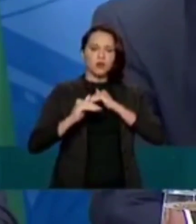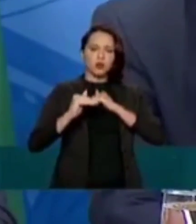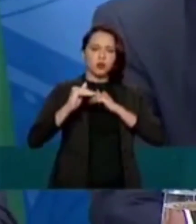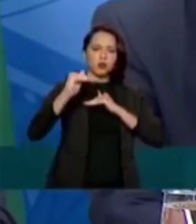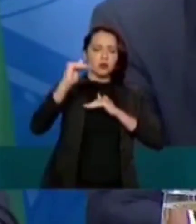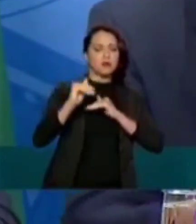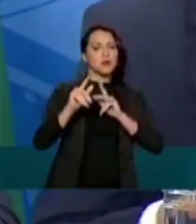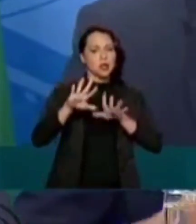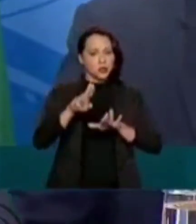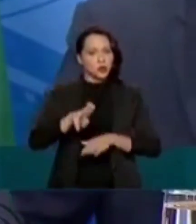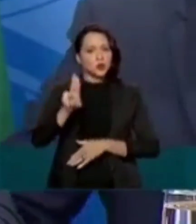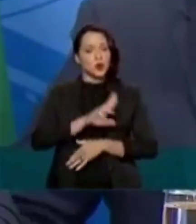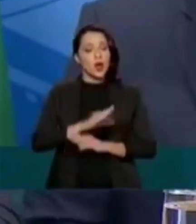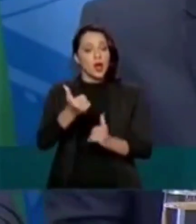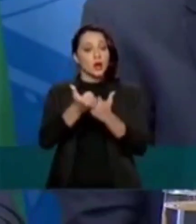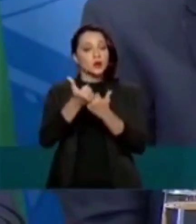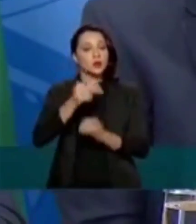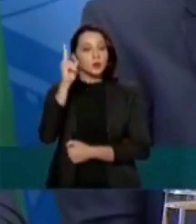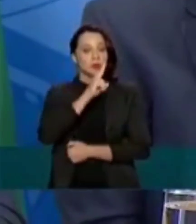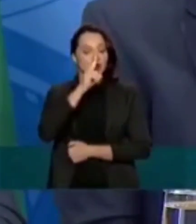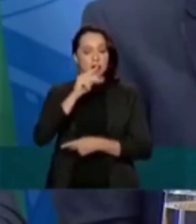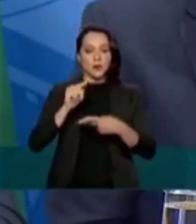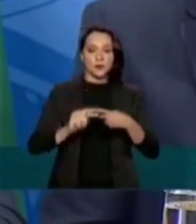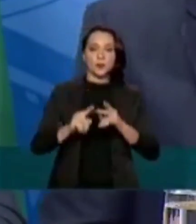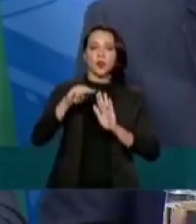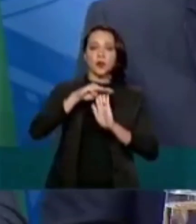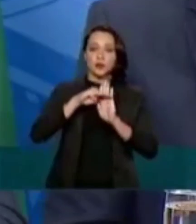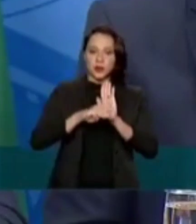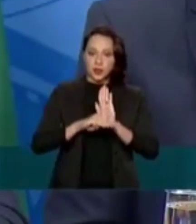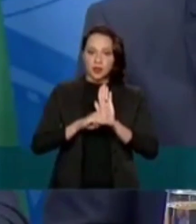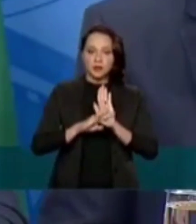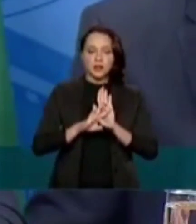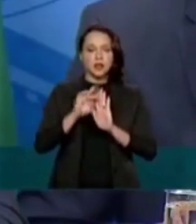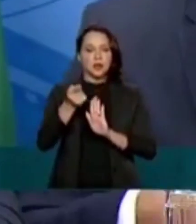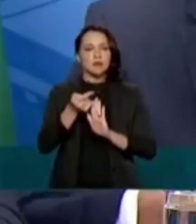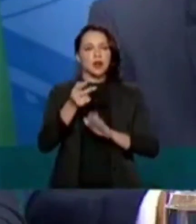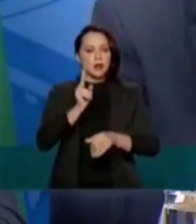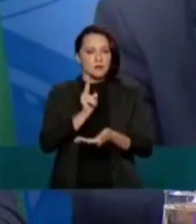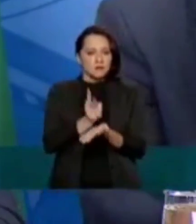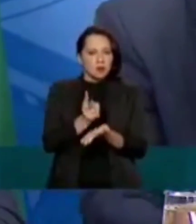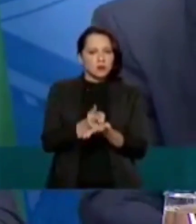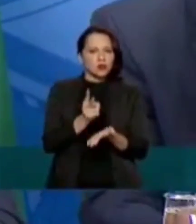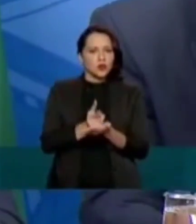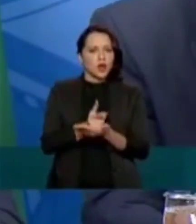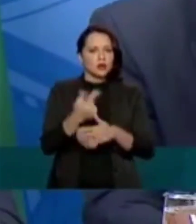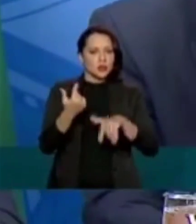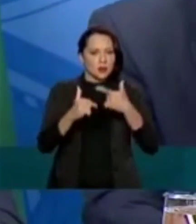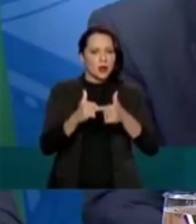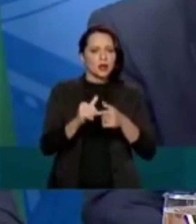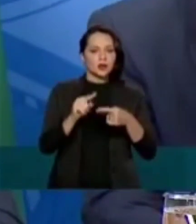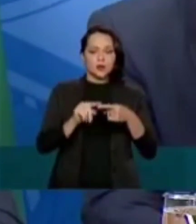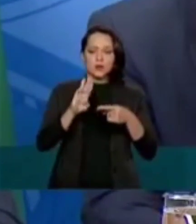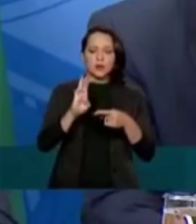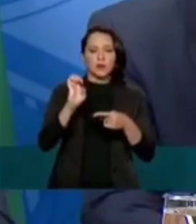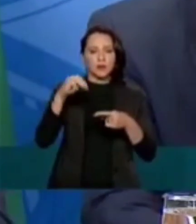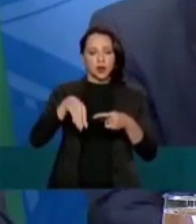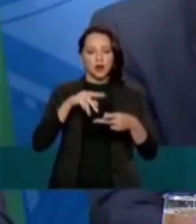auxílio emergencial, foram os programas para manutenção de emprego, como o BEM e o